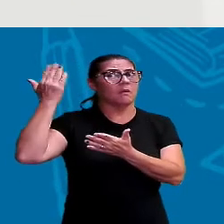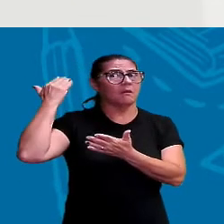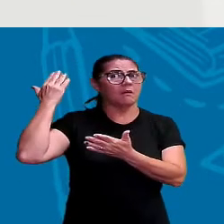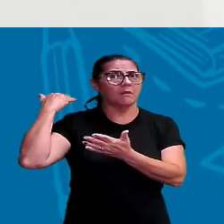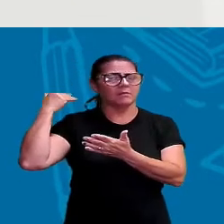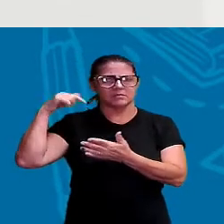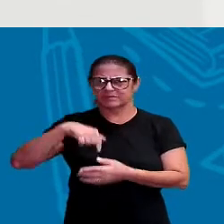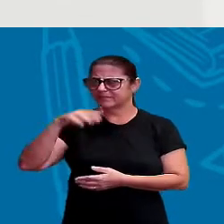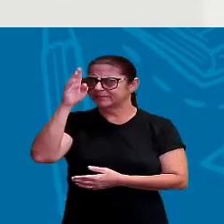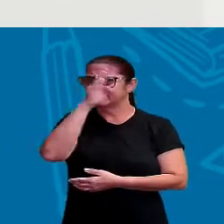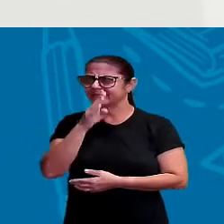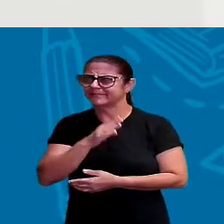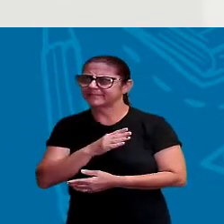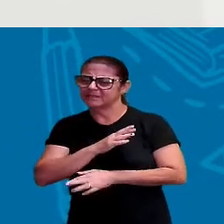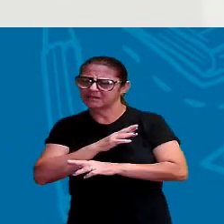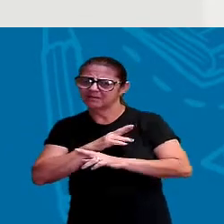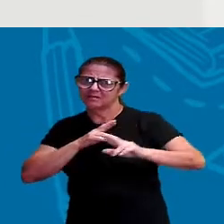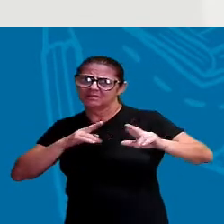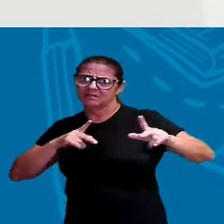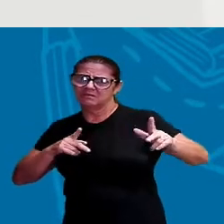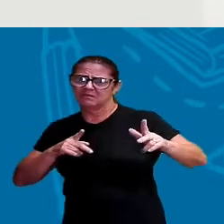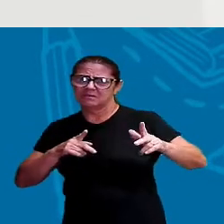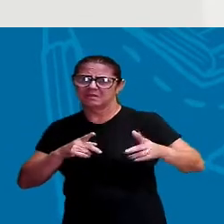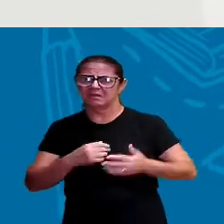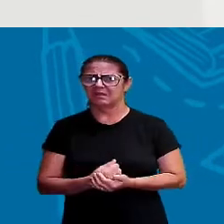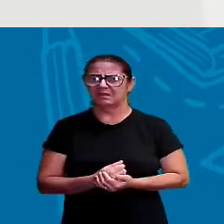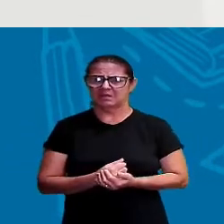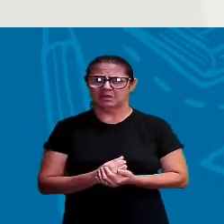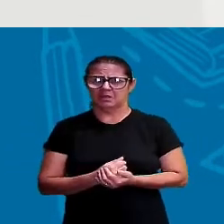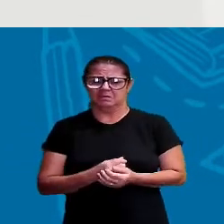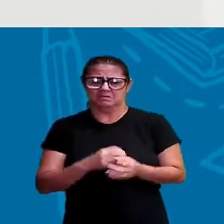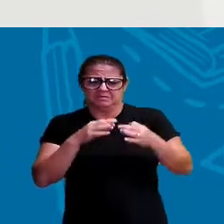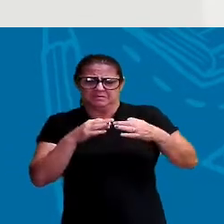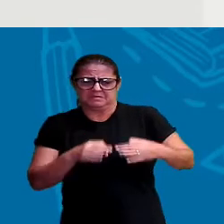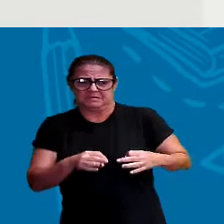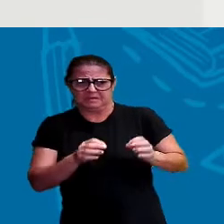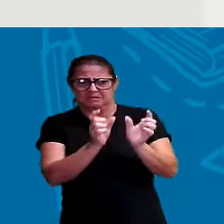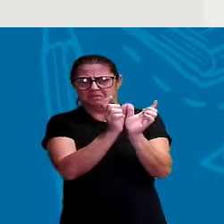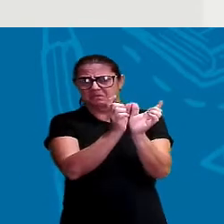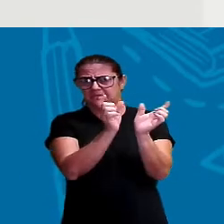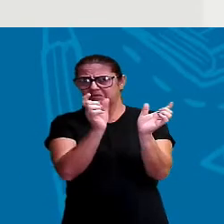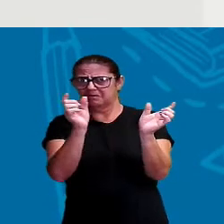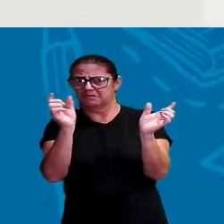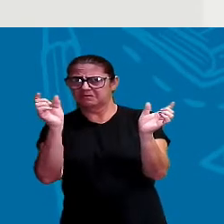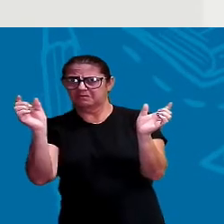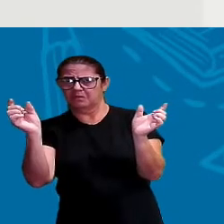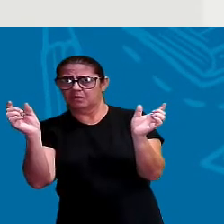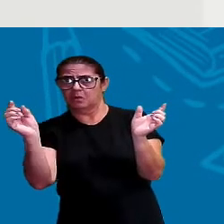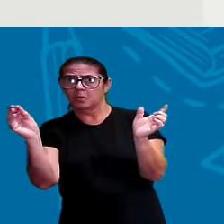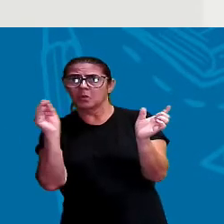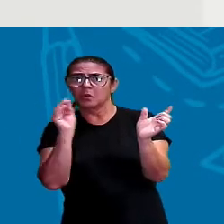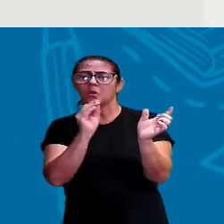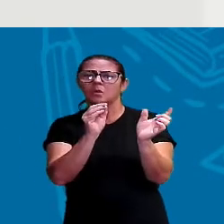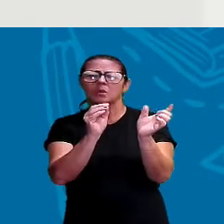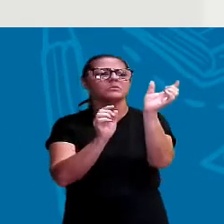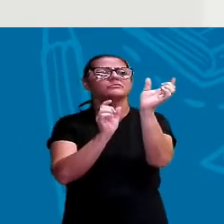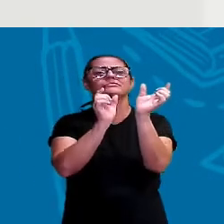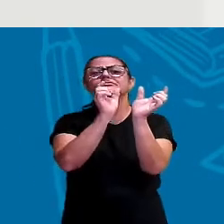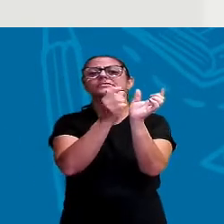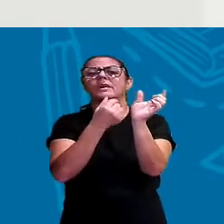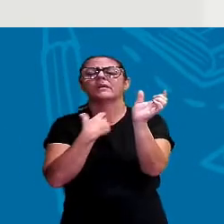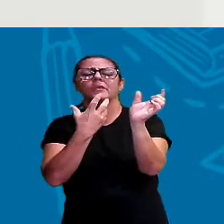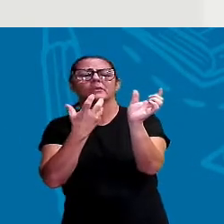o Brasil não. O Brasil, ele tirou essa coisa de certinho, de padronizado e colocou mesmo, eu